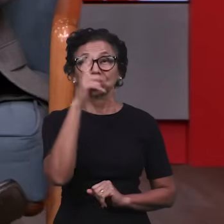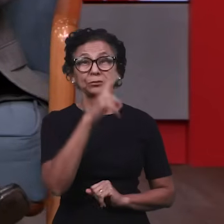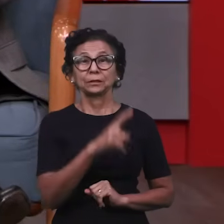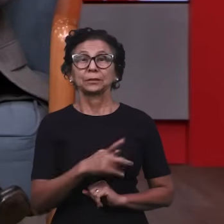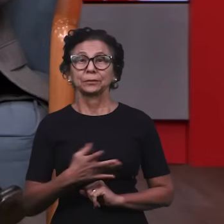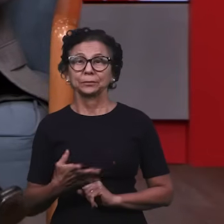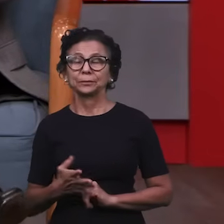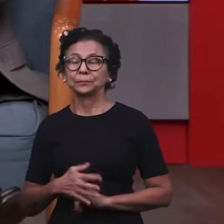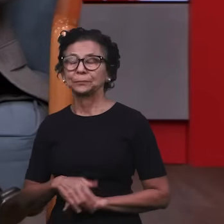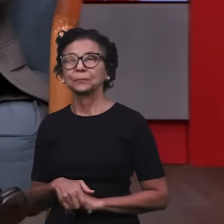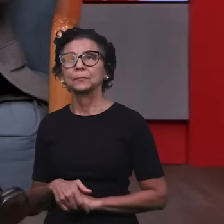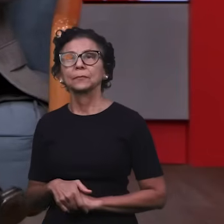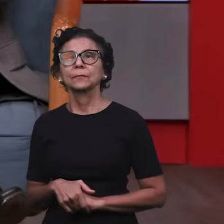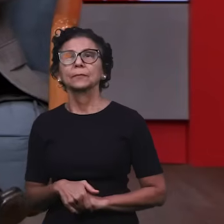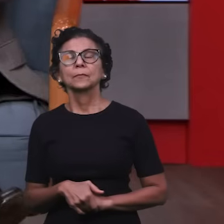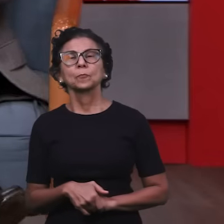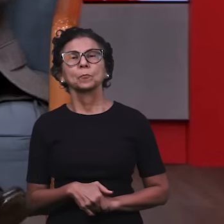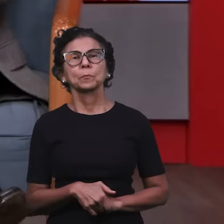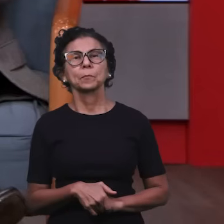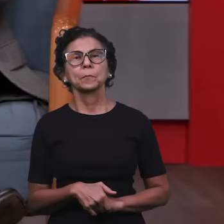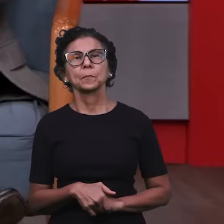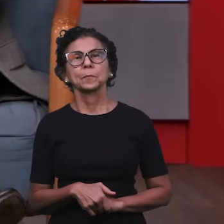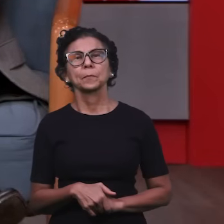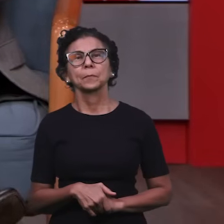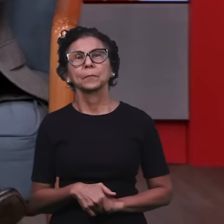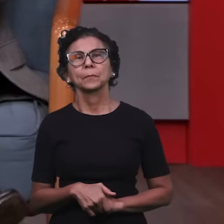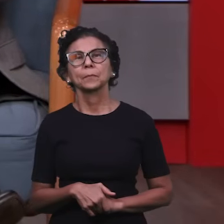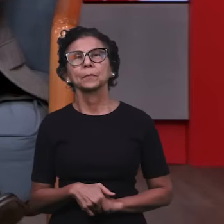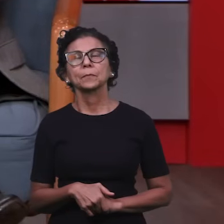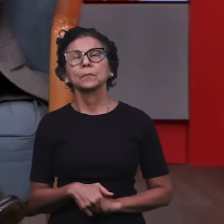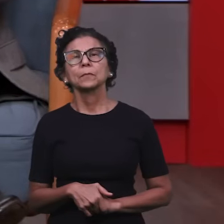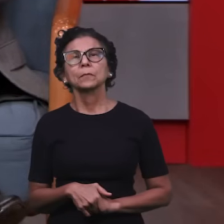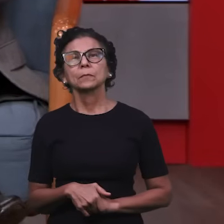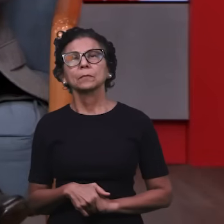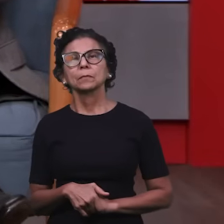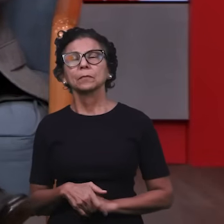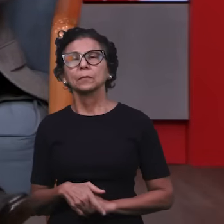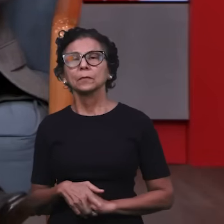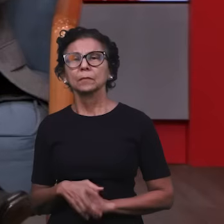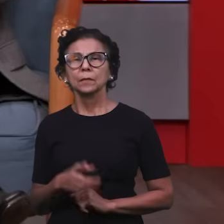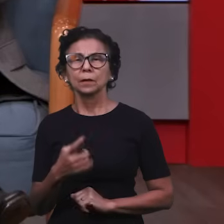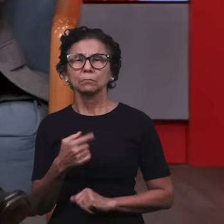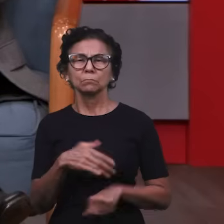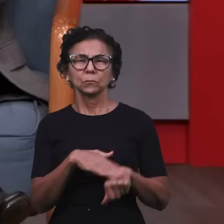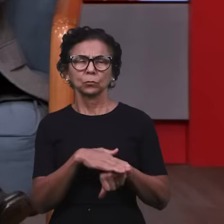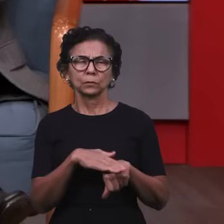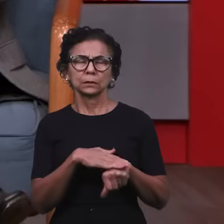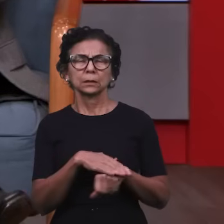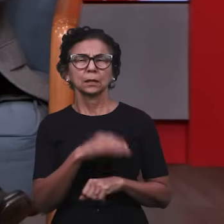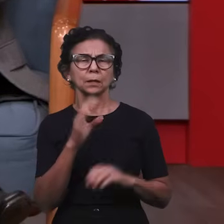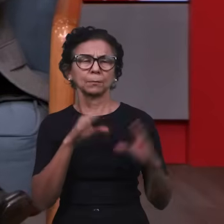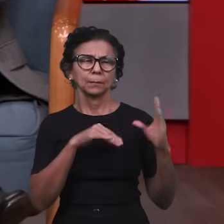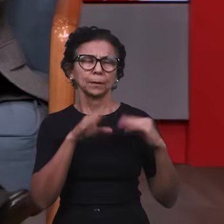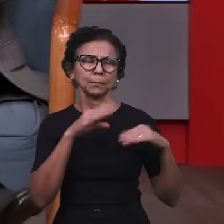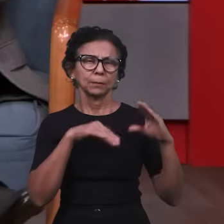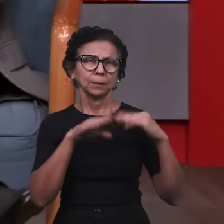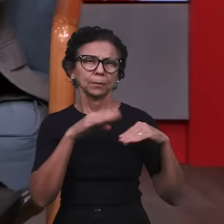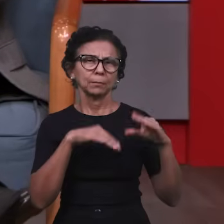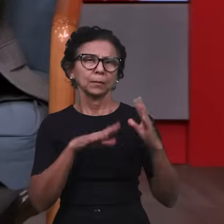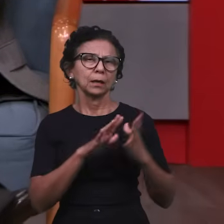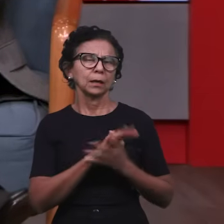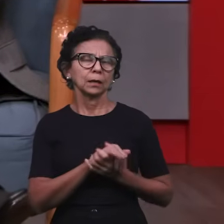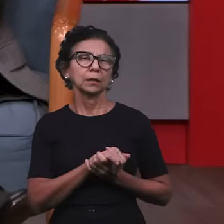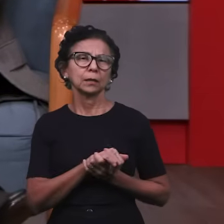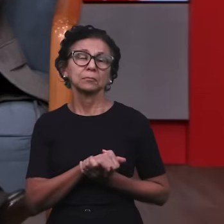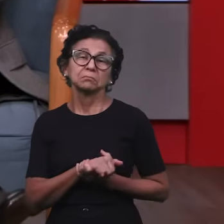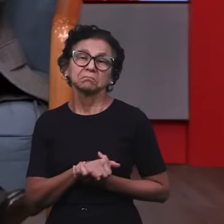a dele, uma linha terrível. Eu fui lá, nós começamos a conversar, e começamos a falar sobre isso.